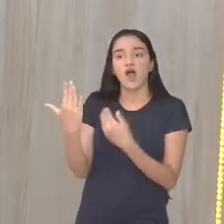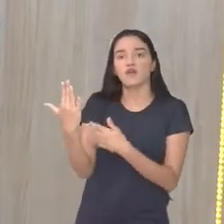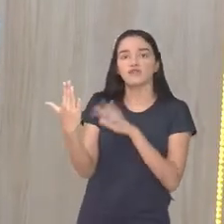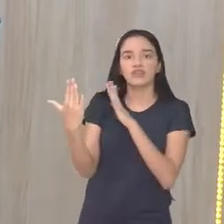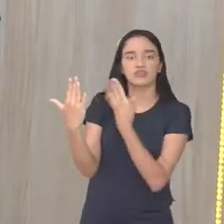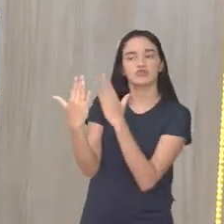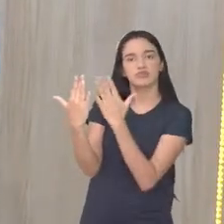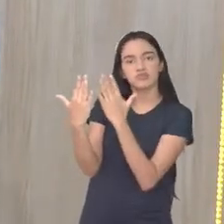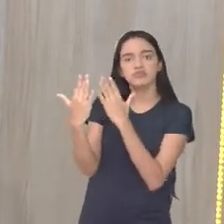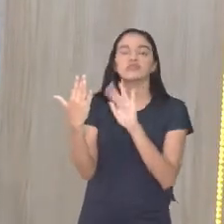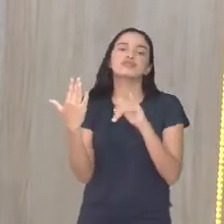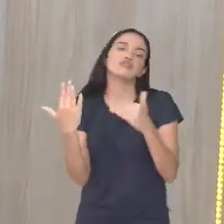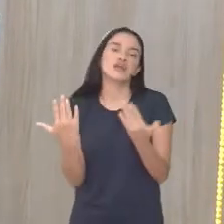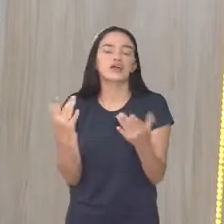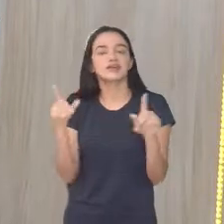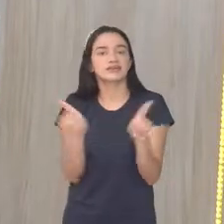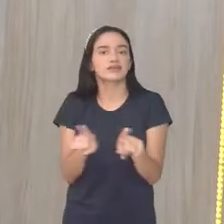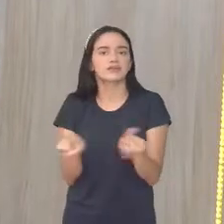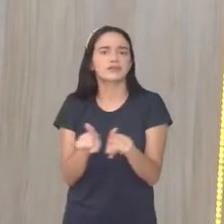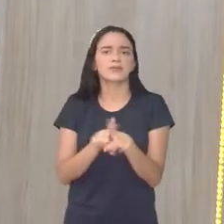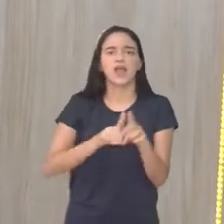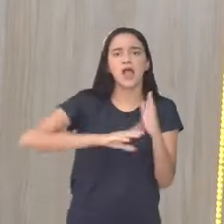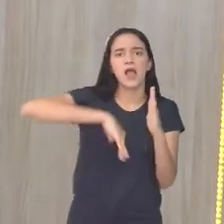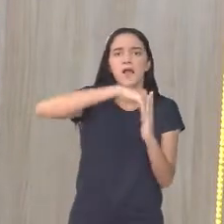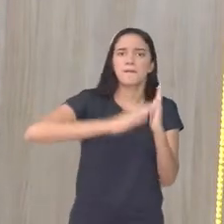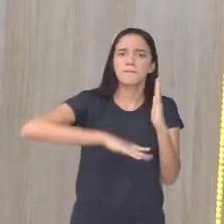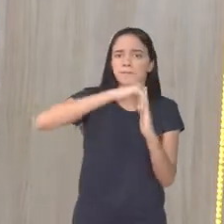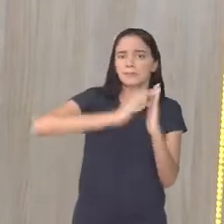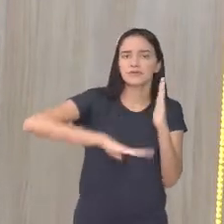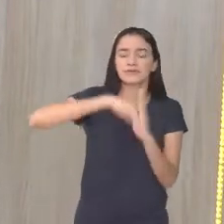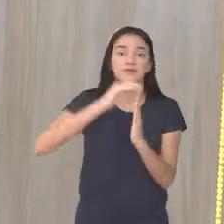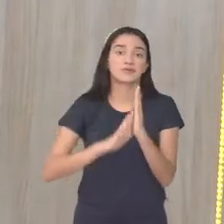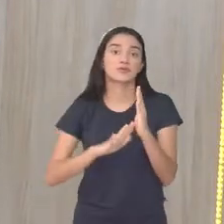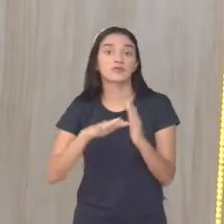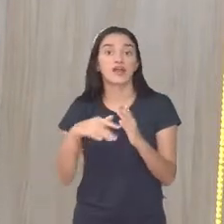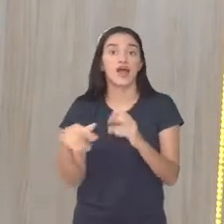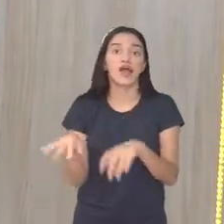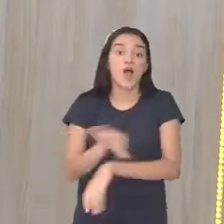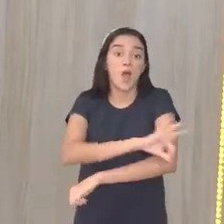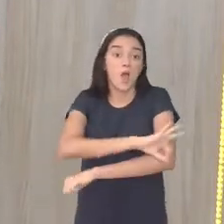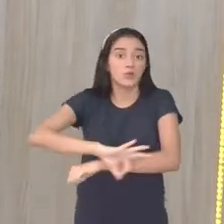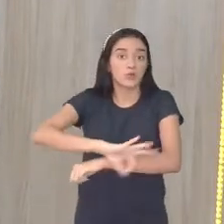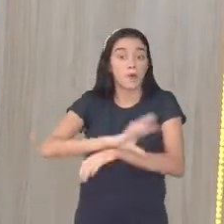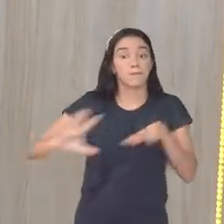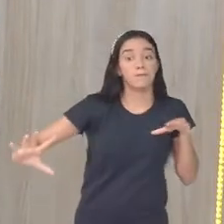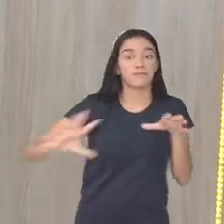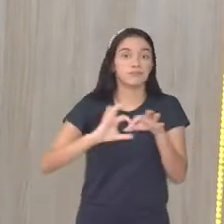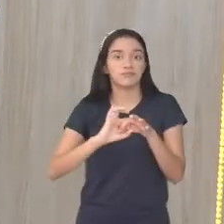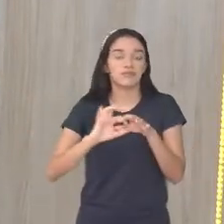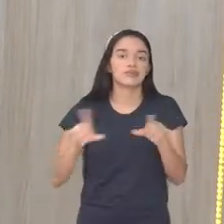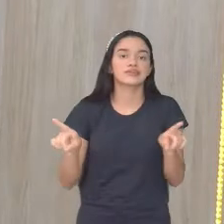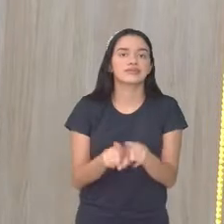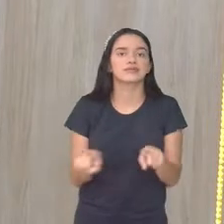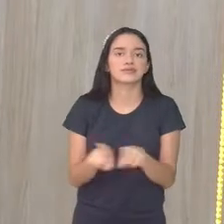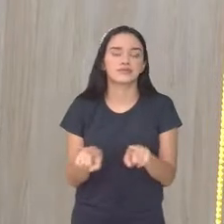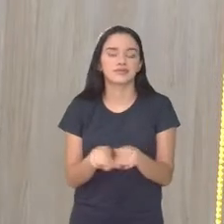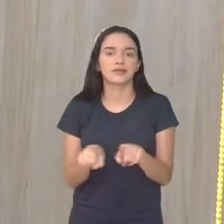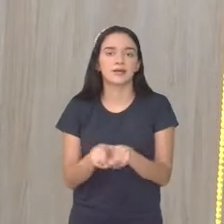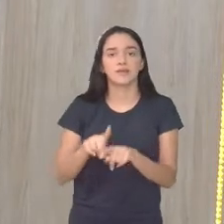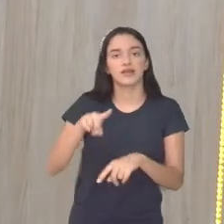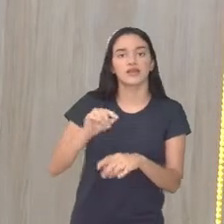desse tamanho e retratam ele imenso. E aí a gente está vendo, Gine, a Mona Lisa, que está num plano médio,